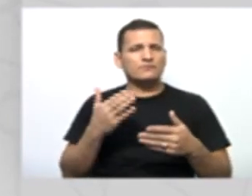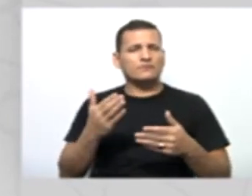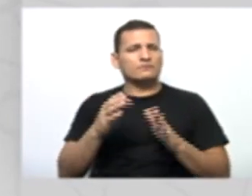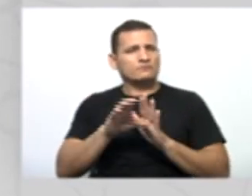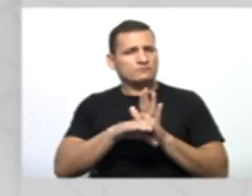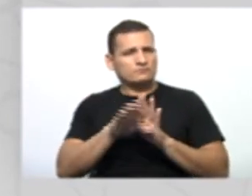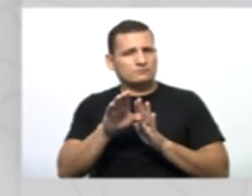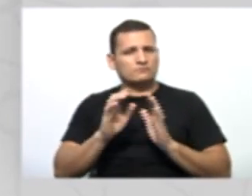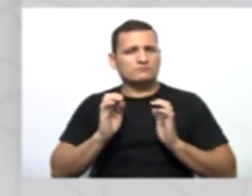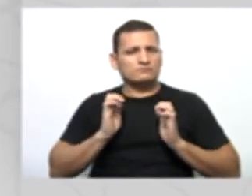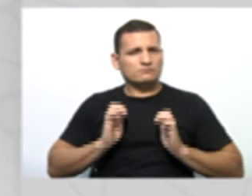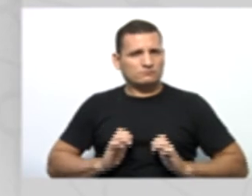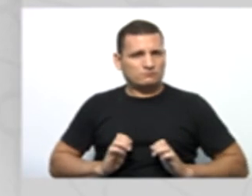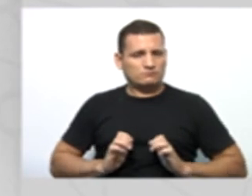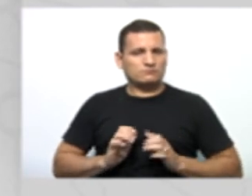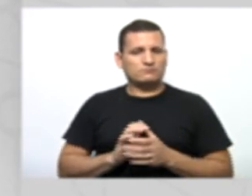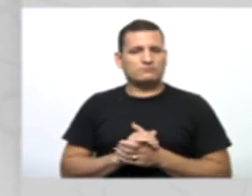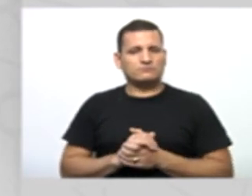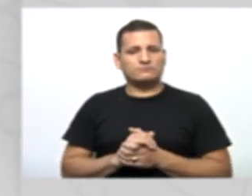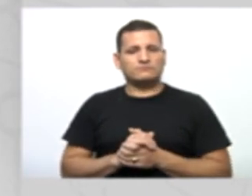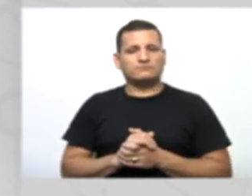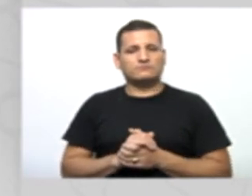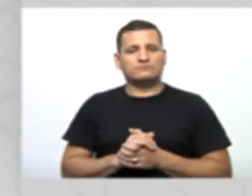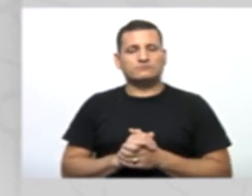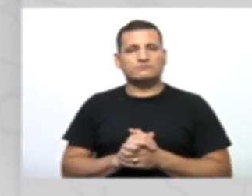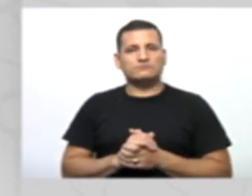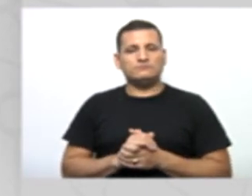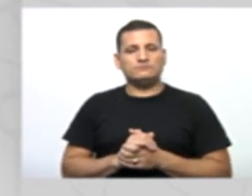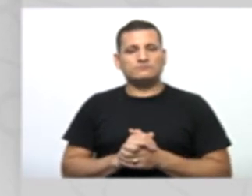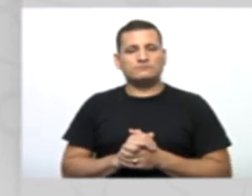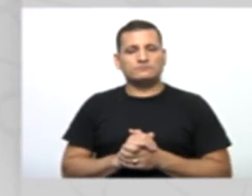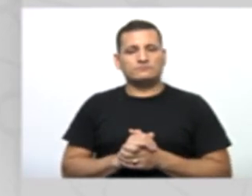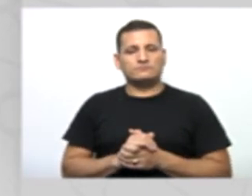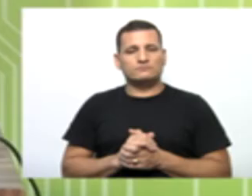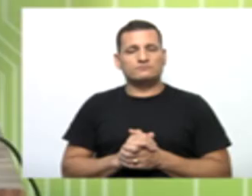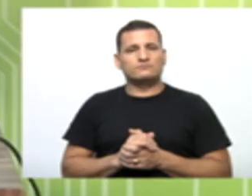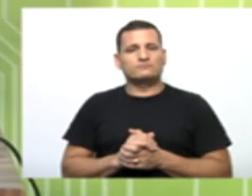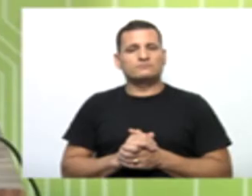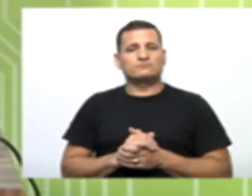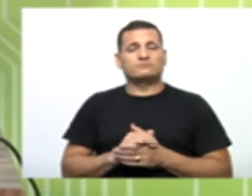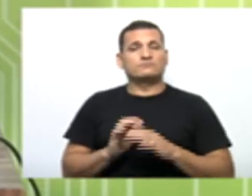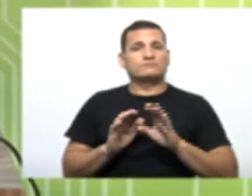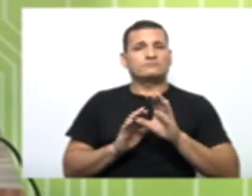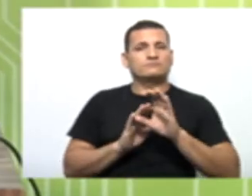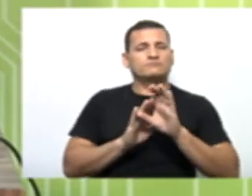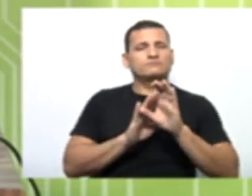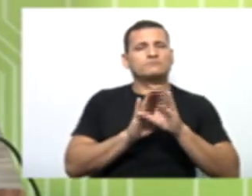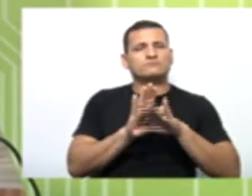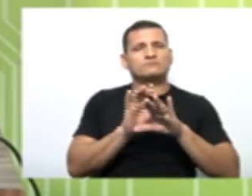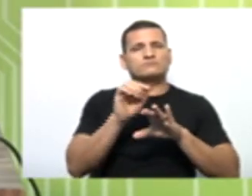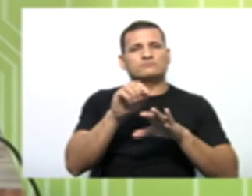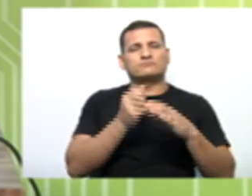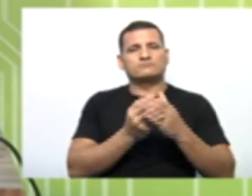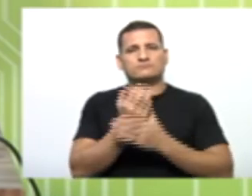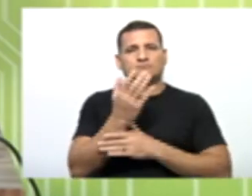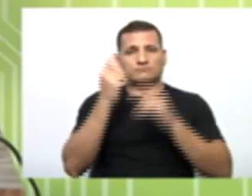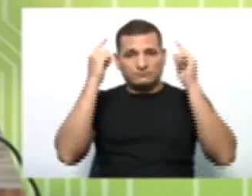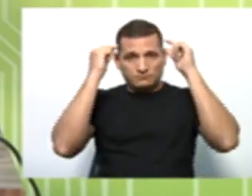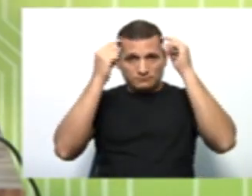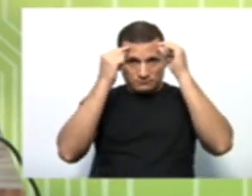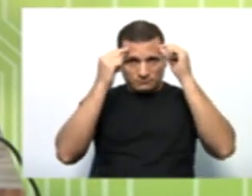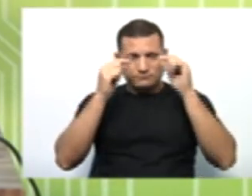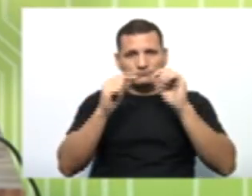de ética, ele é um conceito que ele surge do grego ethos, né, que significa